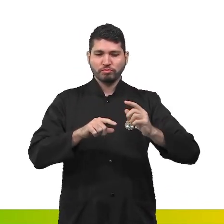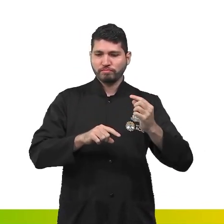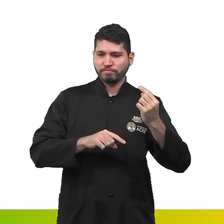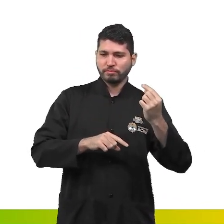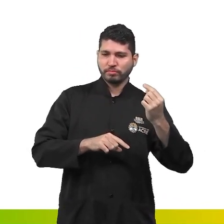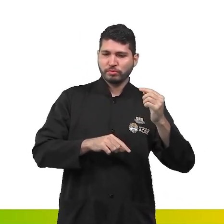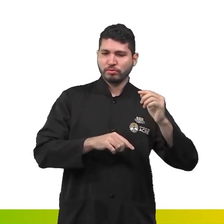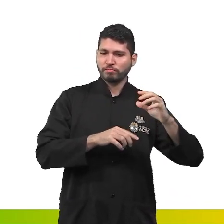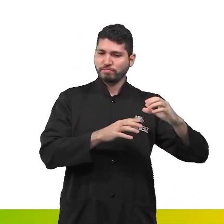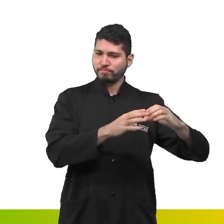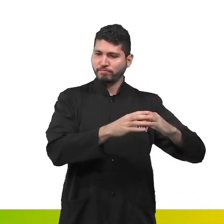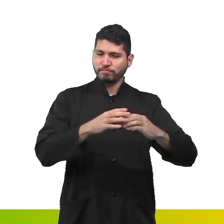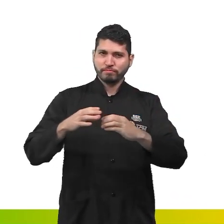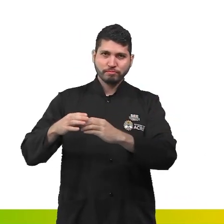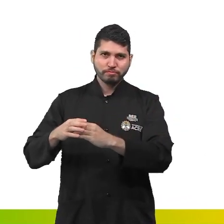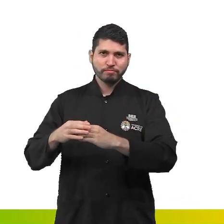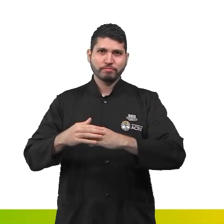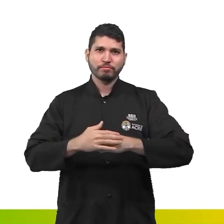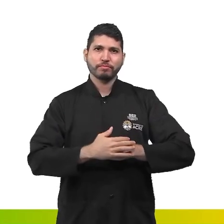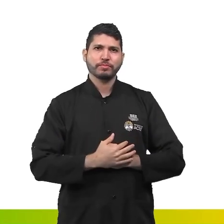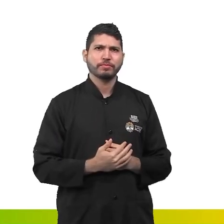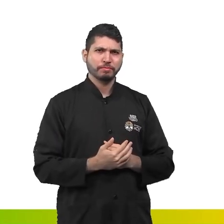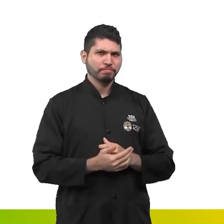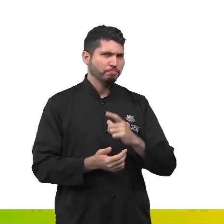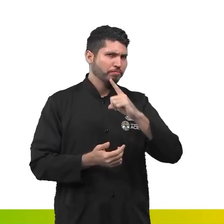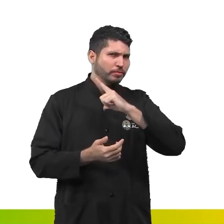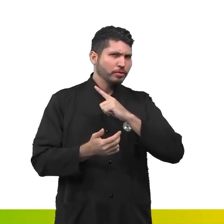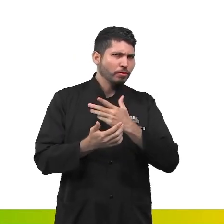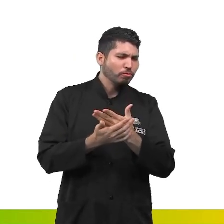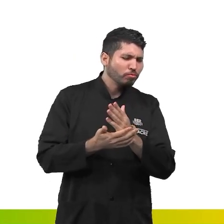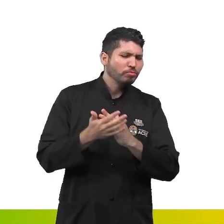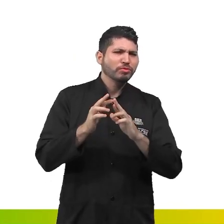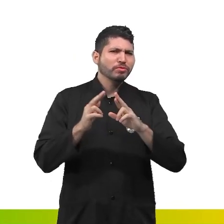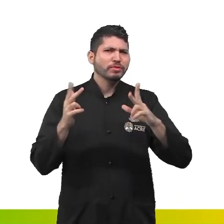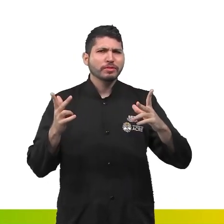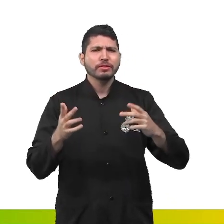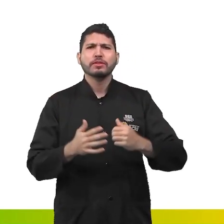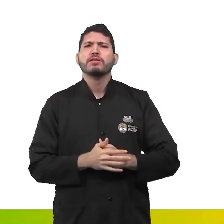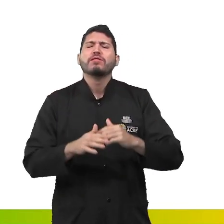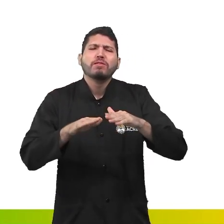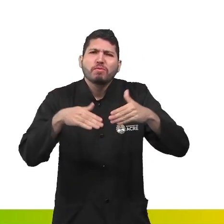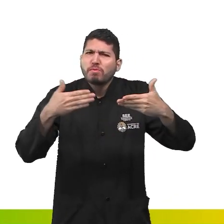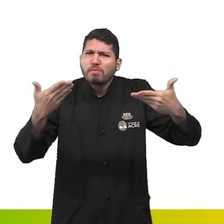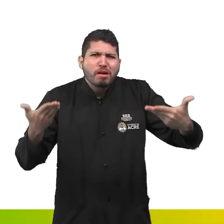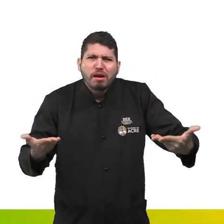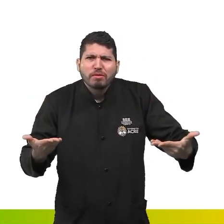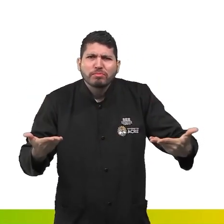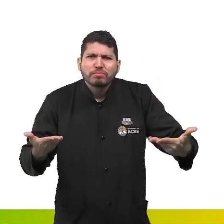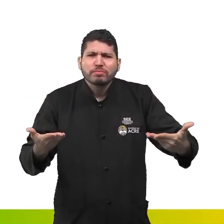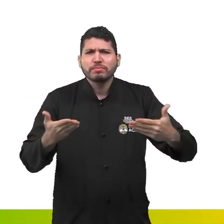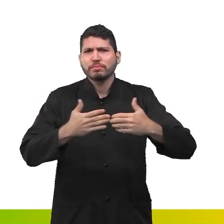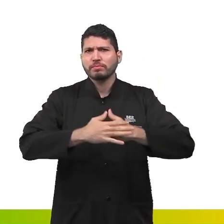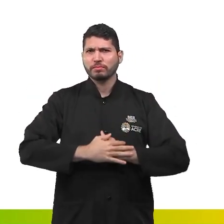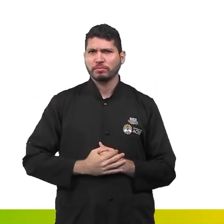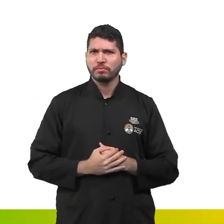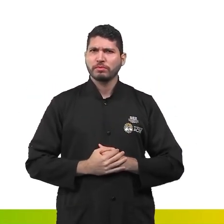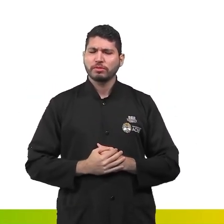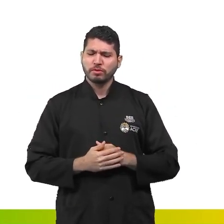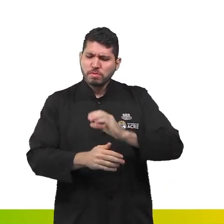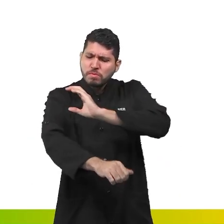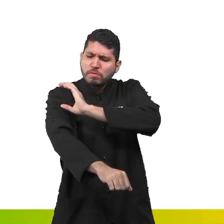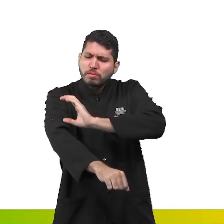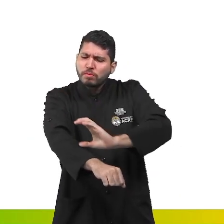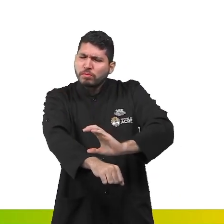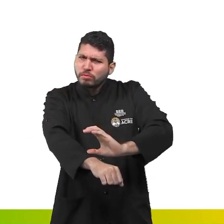que existe verdadeiramente alguma diferença? E quais são essas diferenças? Essas diferenças são apenas culturais